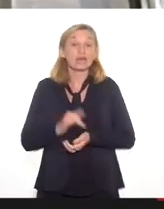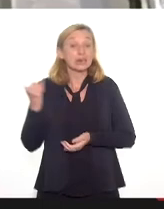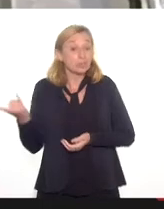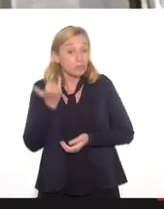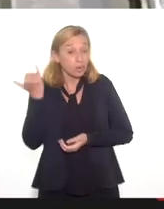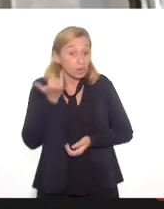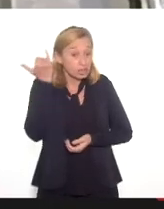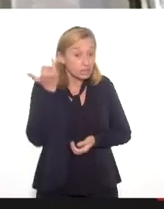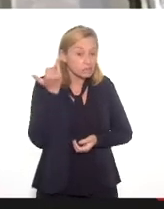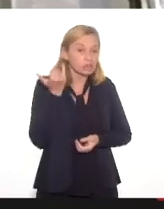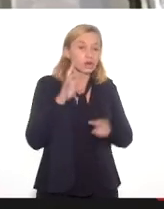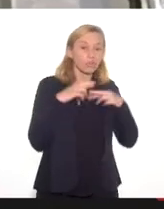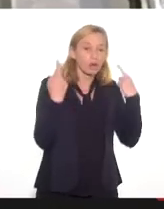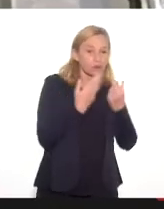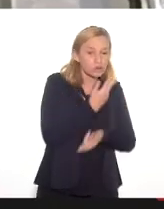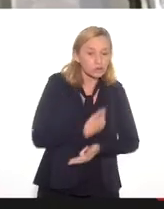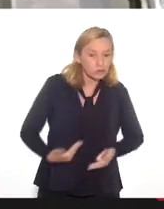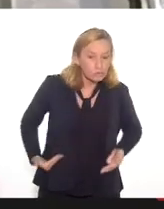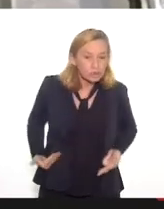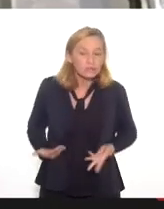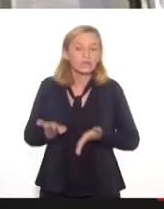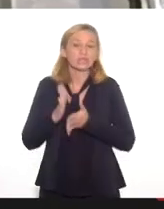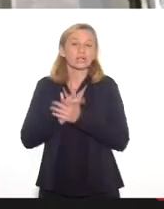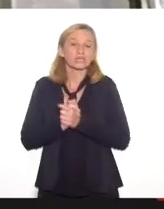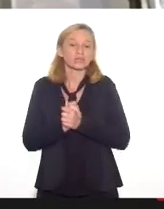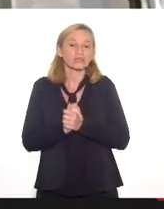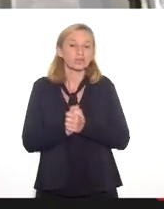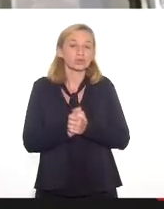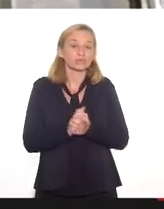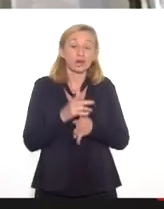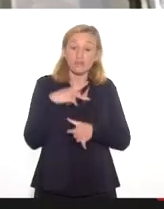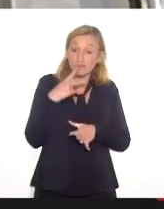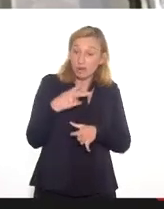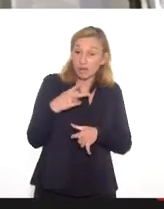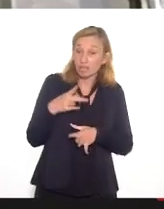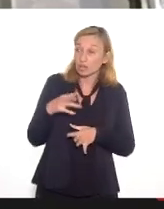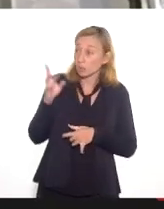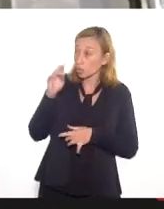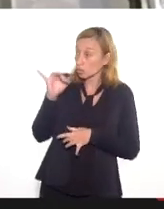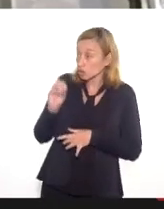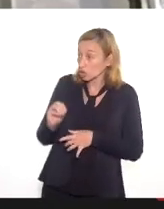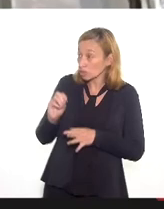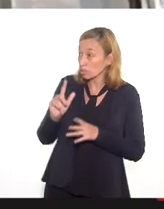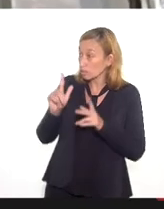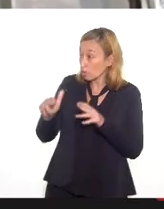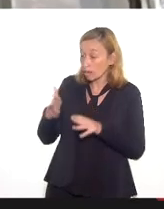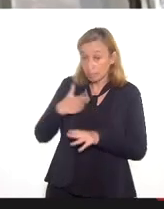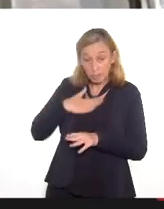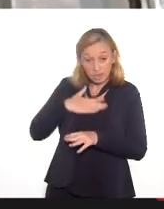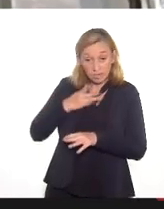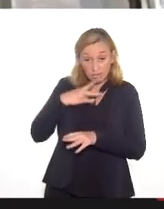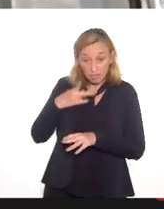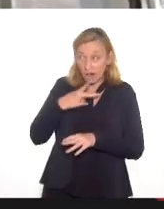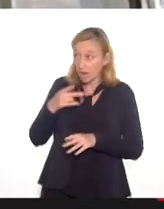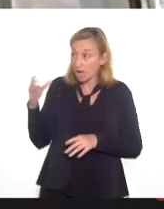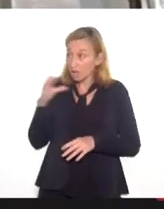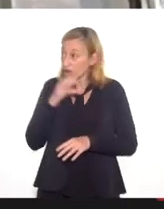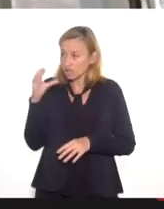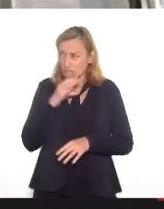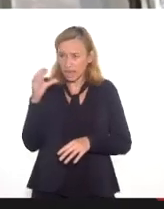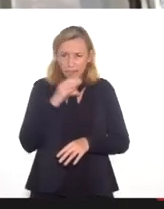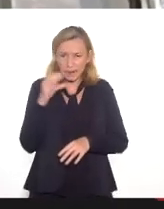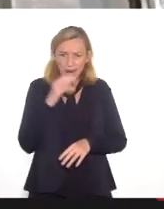importância uma audiência como essa faço das palavras do Rodrigo a minha há uma urgência